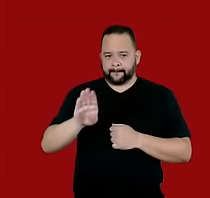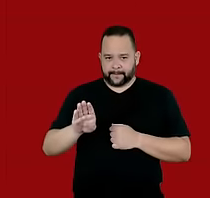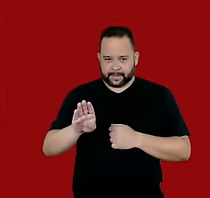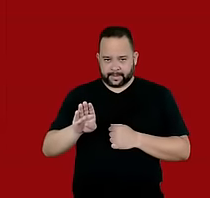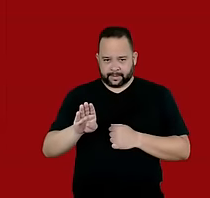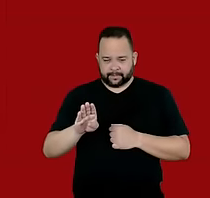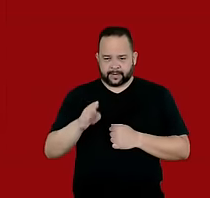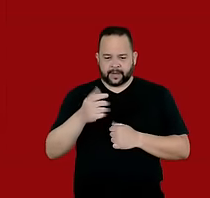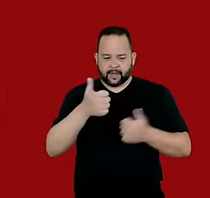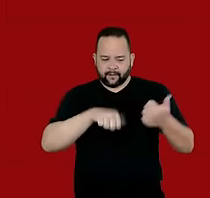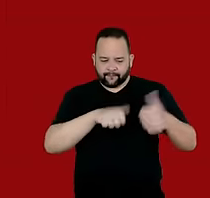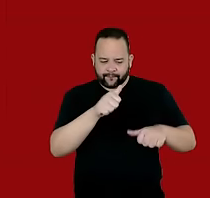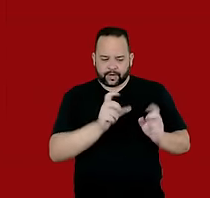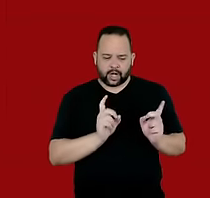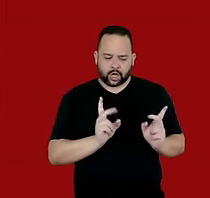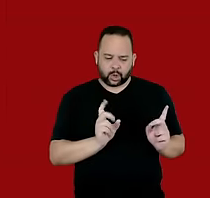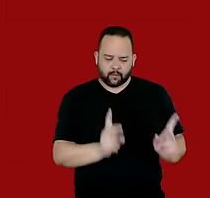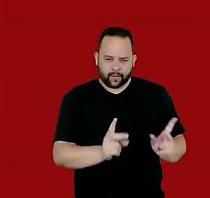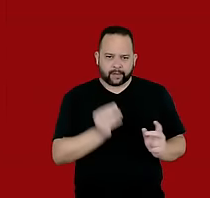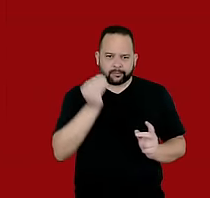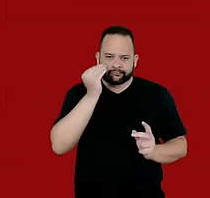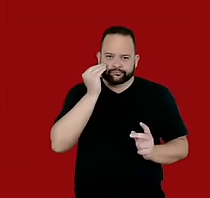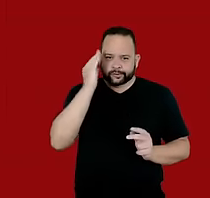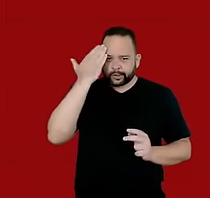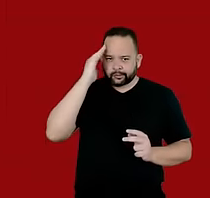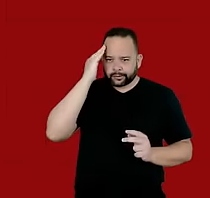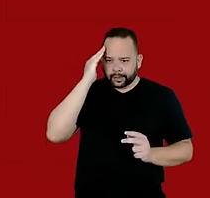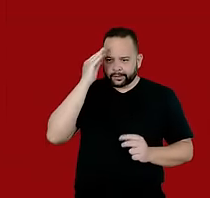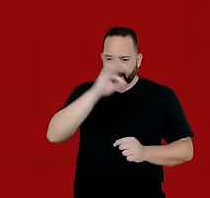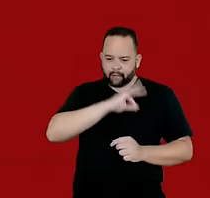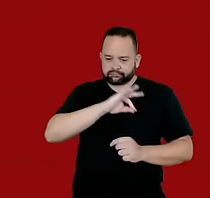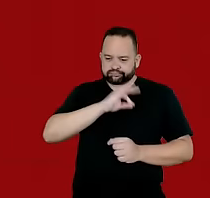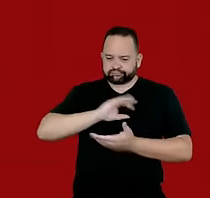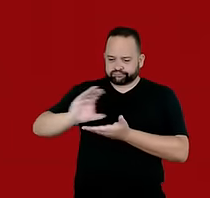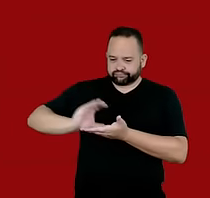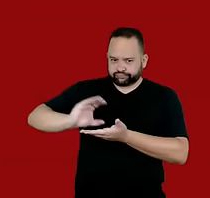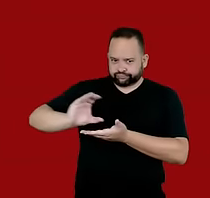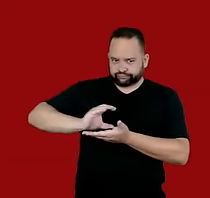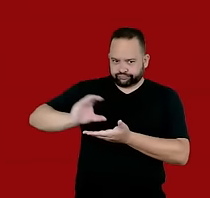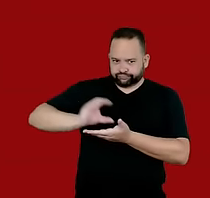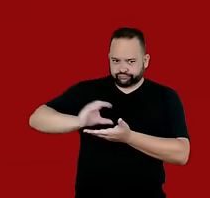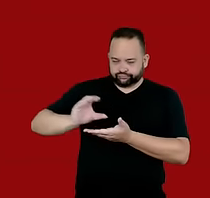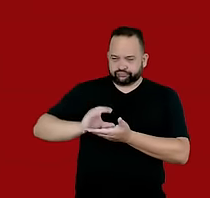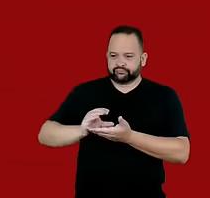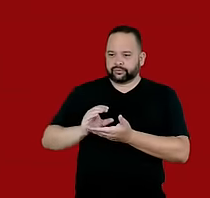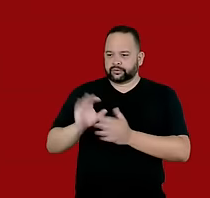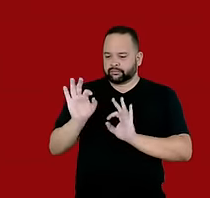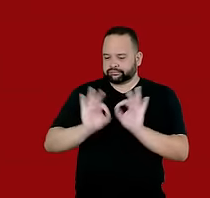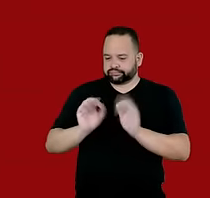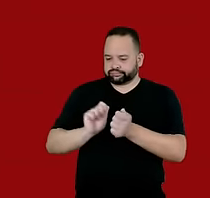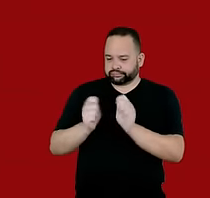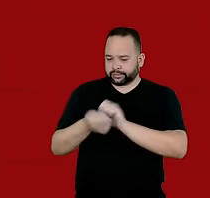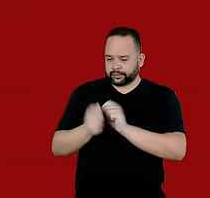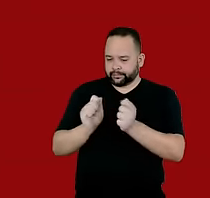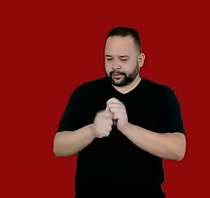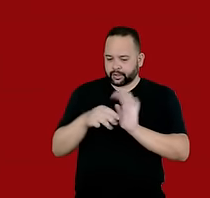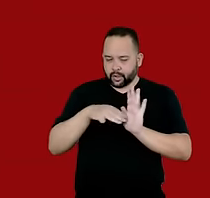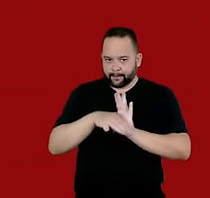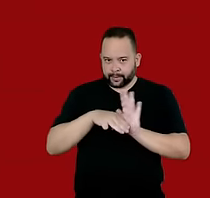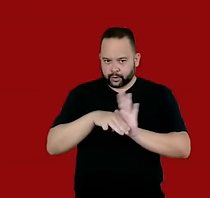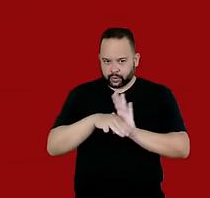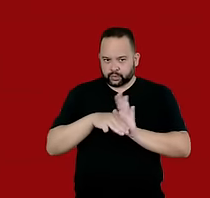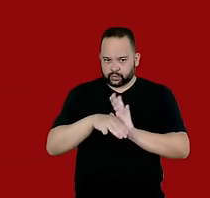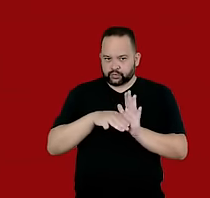tentando entender essa parte de renda de família um pouco aplicando uma metodologia Global pro pra realidade eh do Brasil